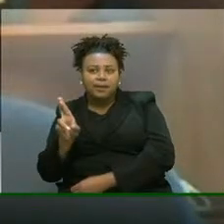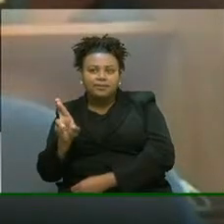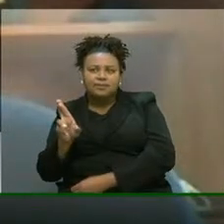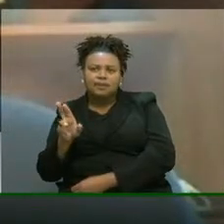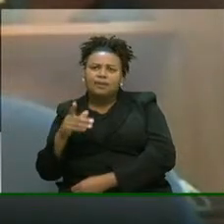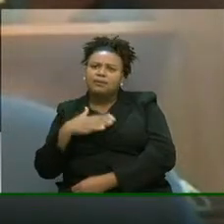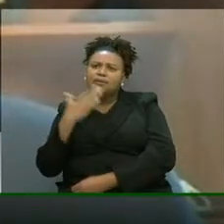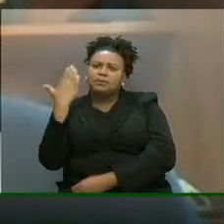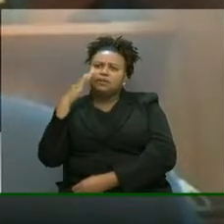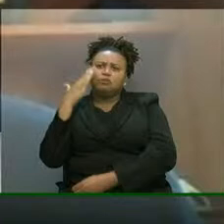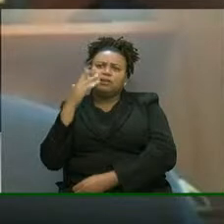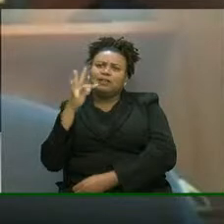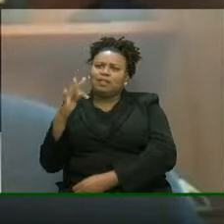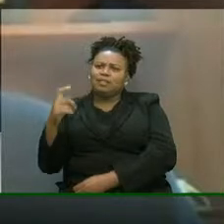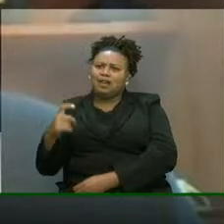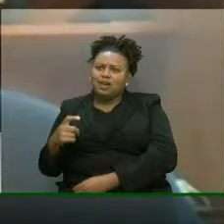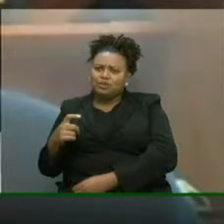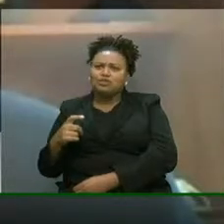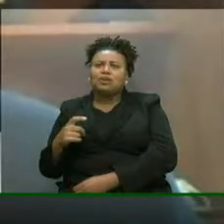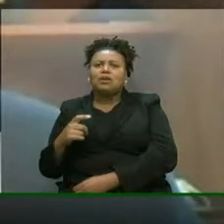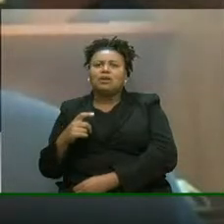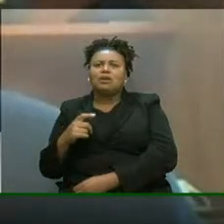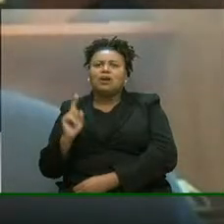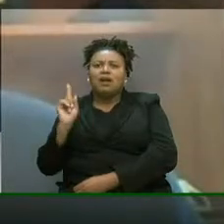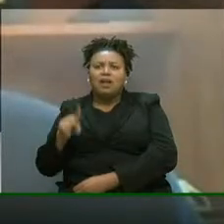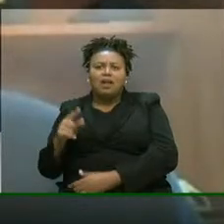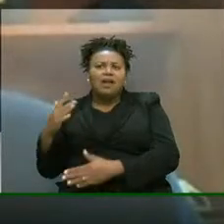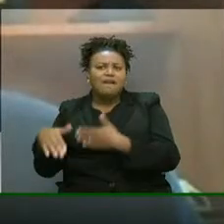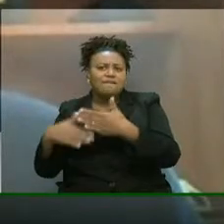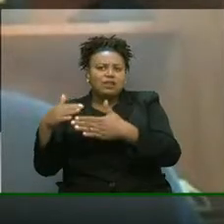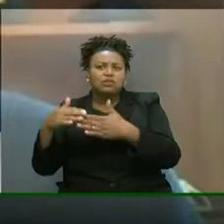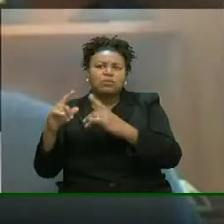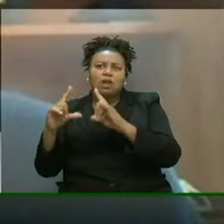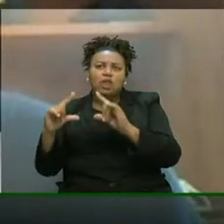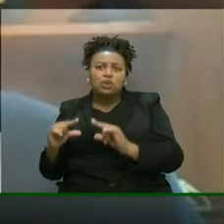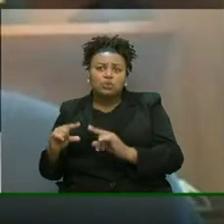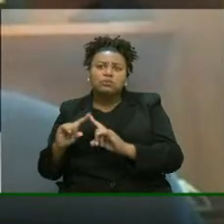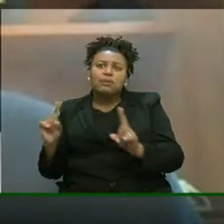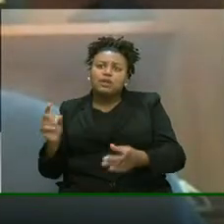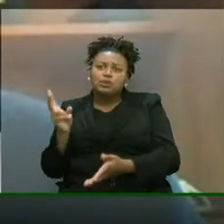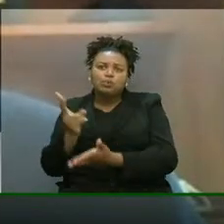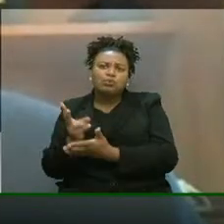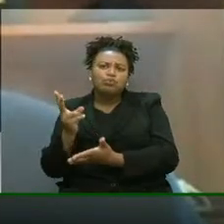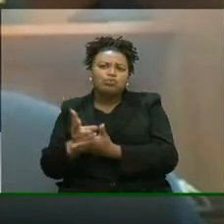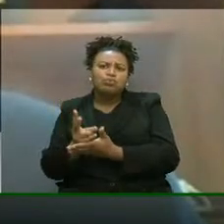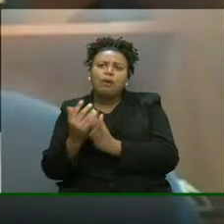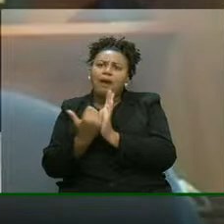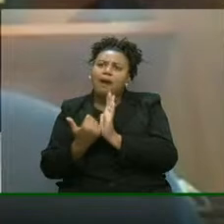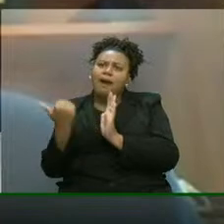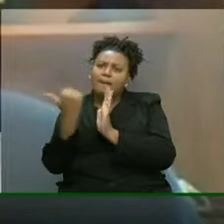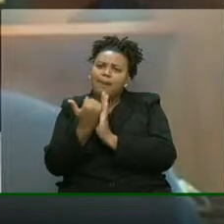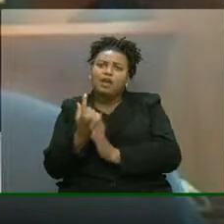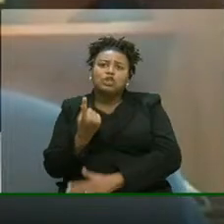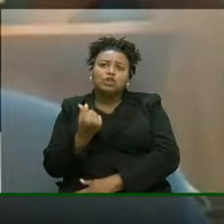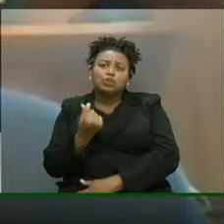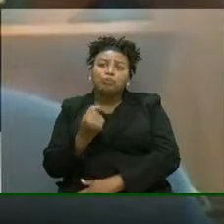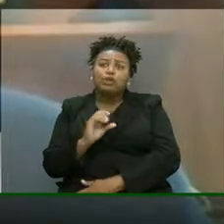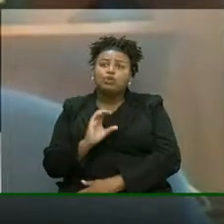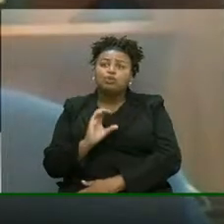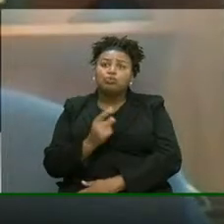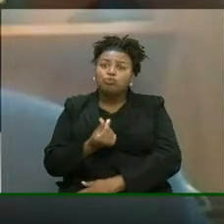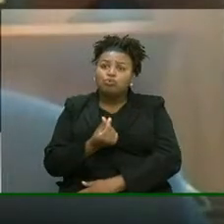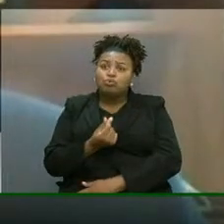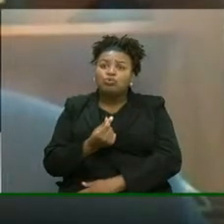85,00. Ao nosso entender, a taxa, apesar de ser um avanço, ela está reduzindo, continua sendo acima do preço de custo. E eu